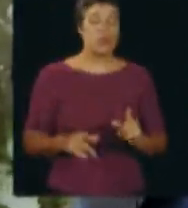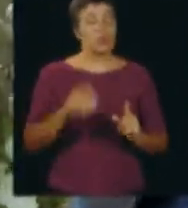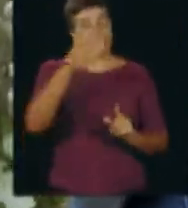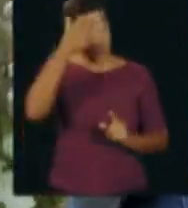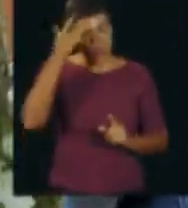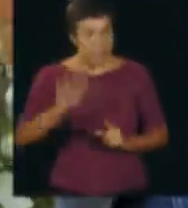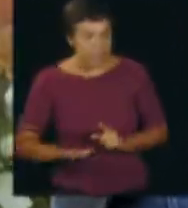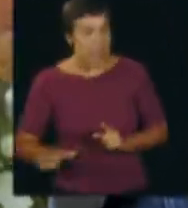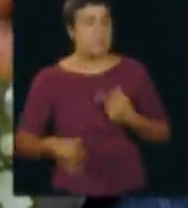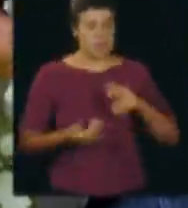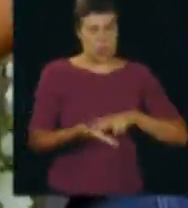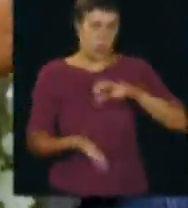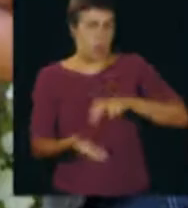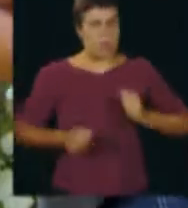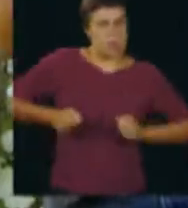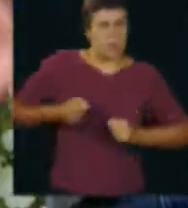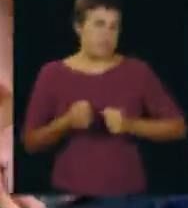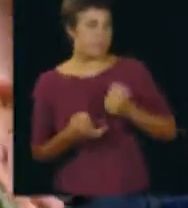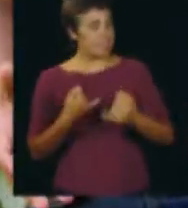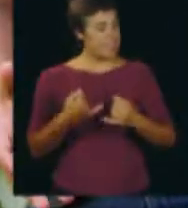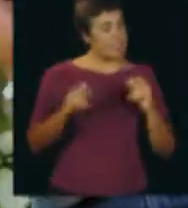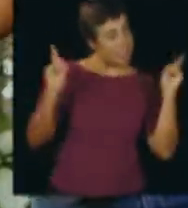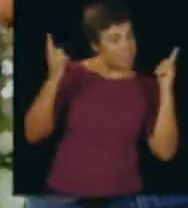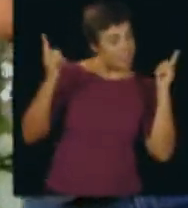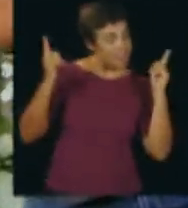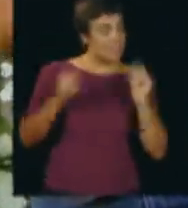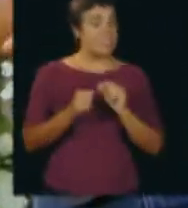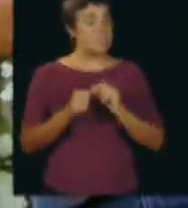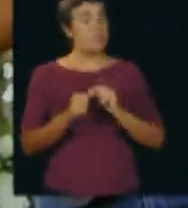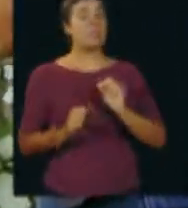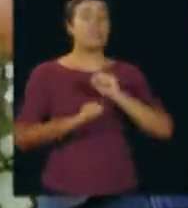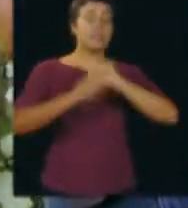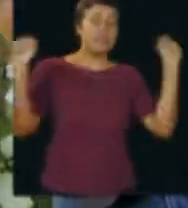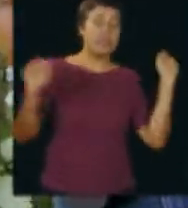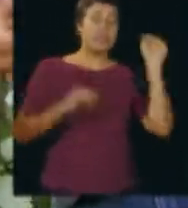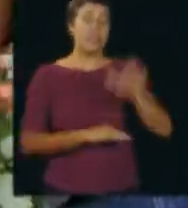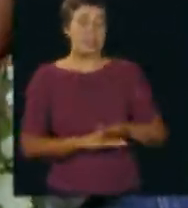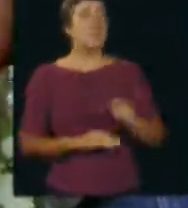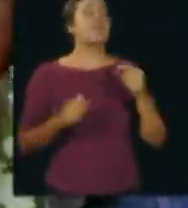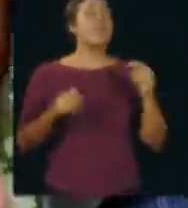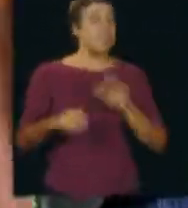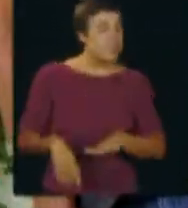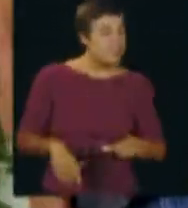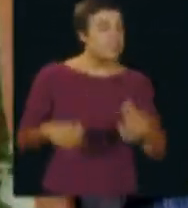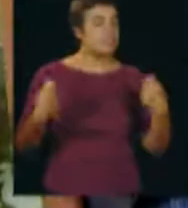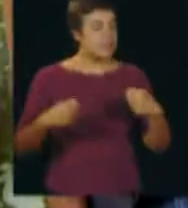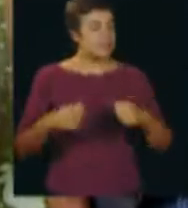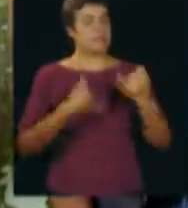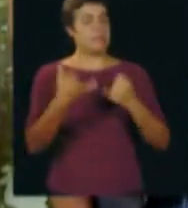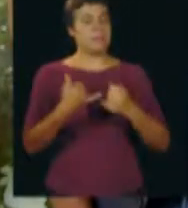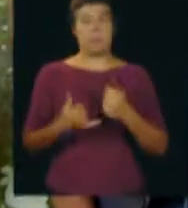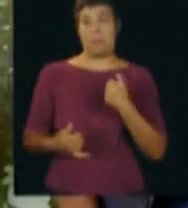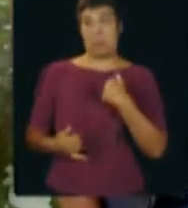ter a brincadeira na sua rotina. Tem que correr, pular, brincar, se divertir. Pode ser de manhã ou pode ser de tarde, tanto faz. Criança tem que brincar. Ah, então